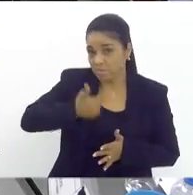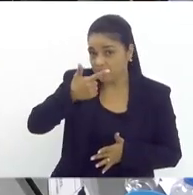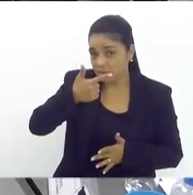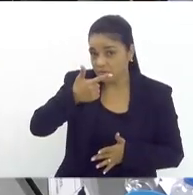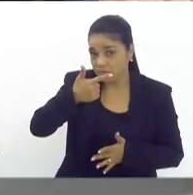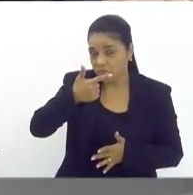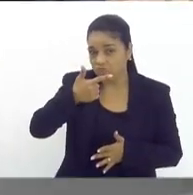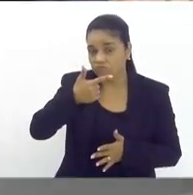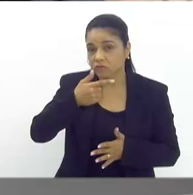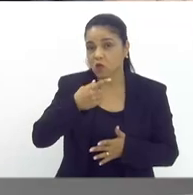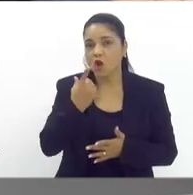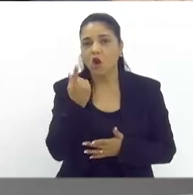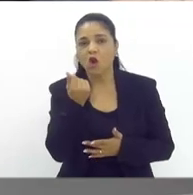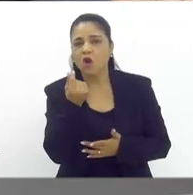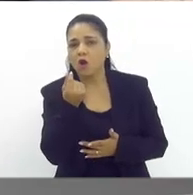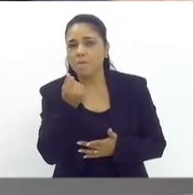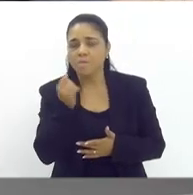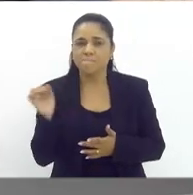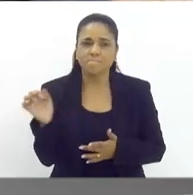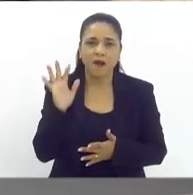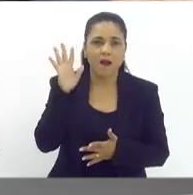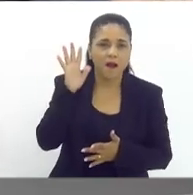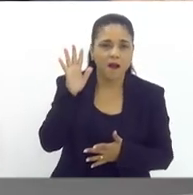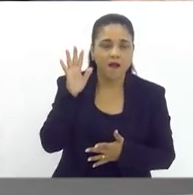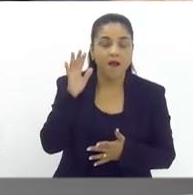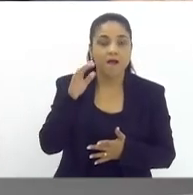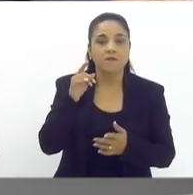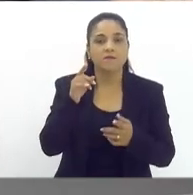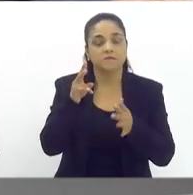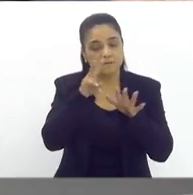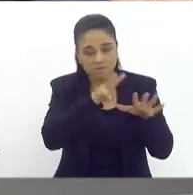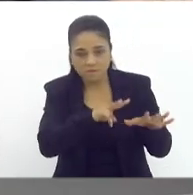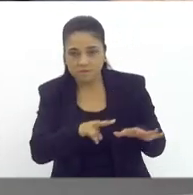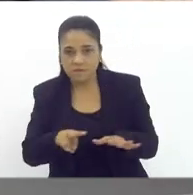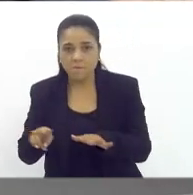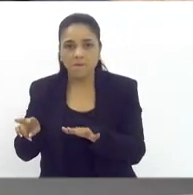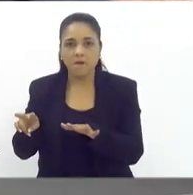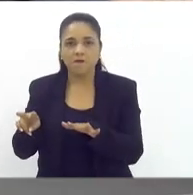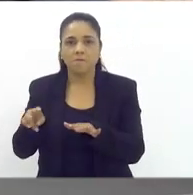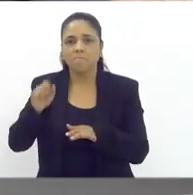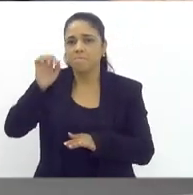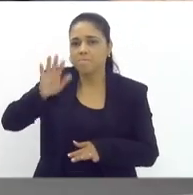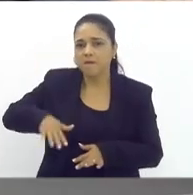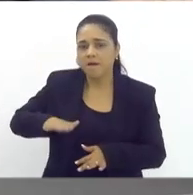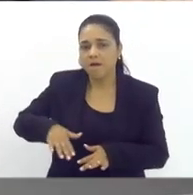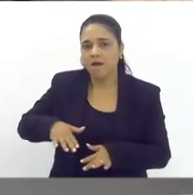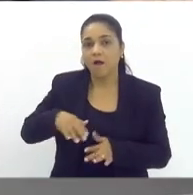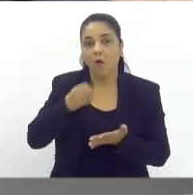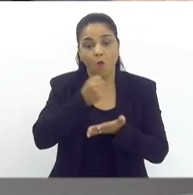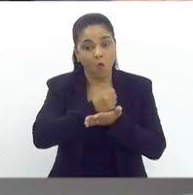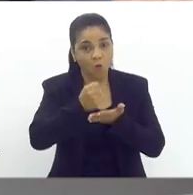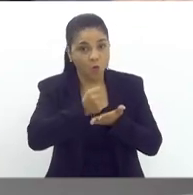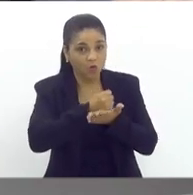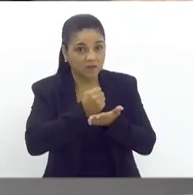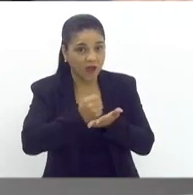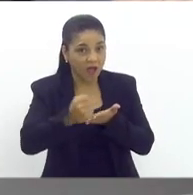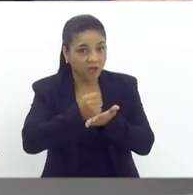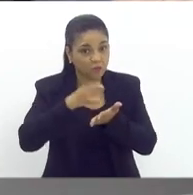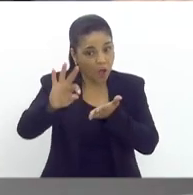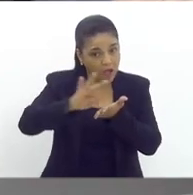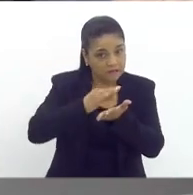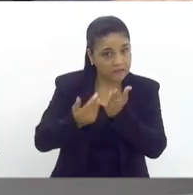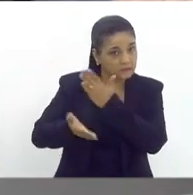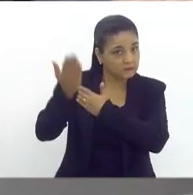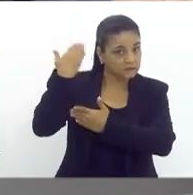eles cobram mais caro né e dia de semana eles fazem mais barato mas o contrato lá atrás foi assinado